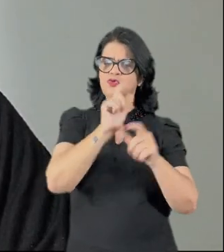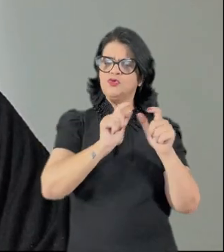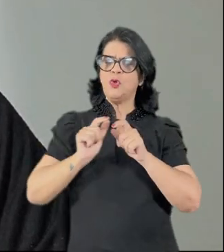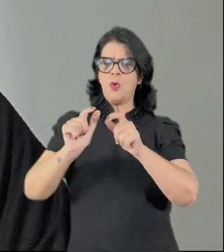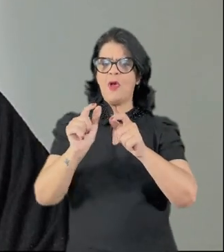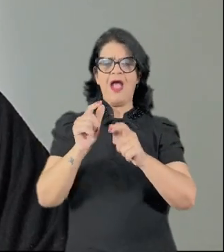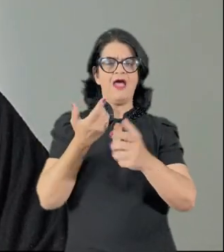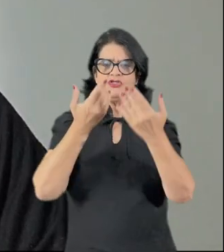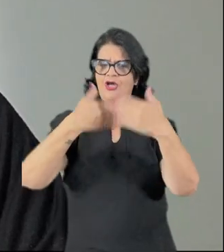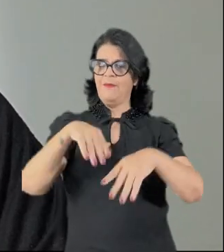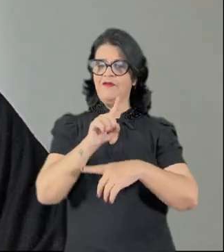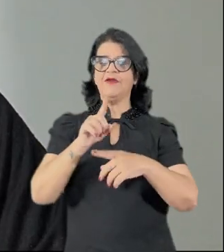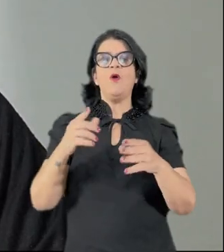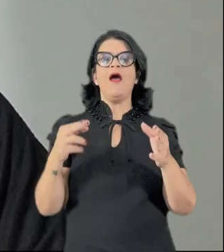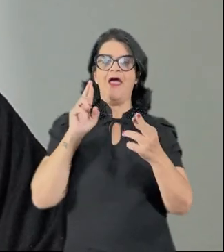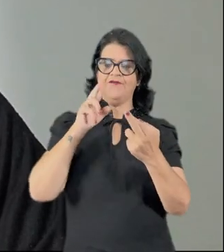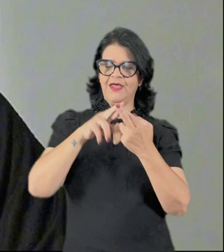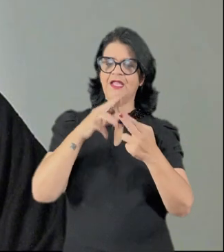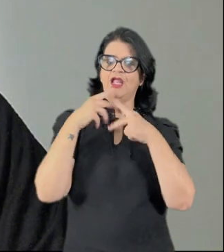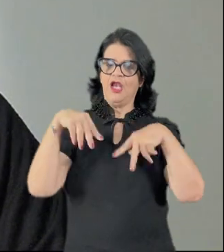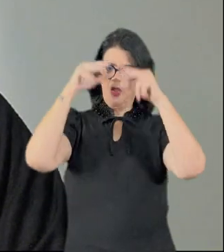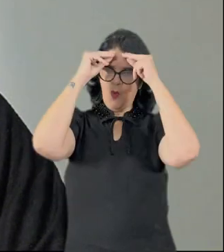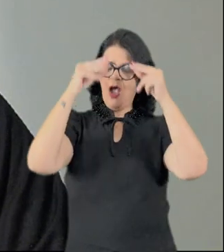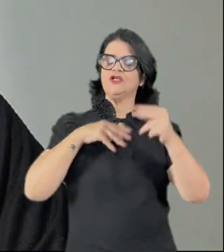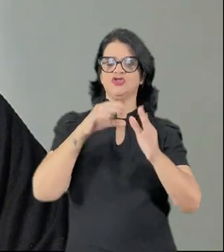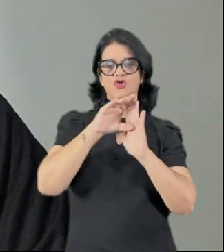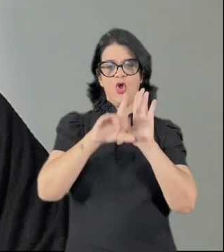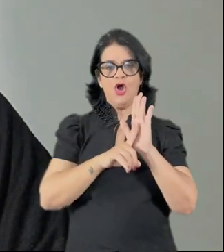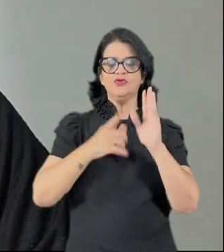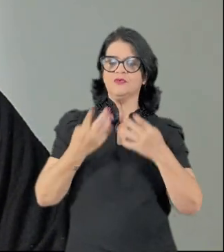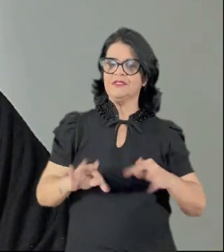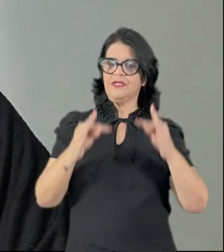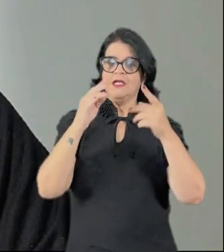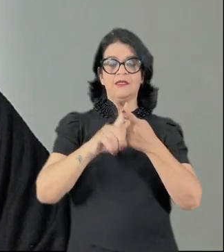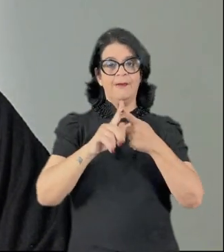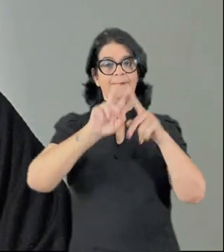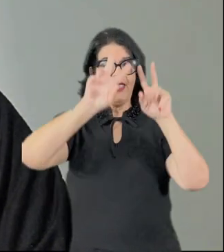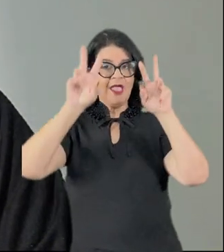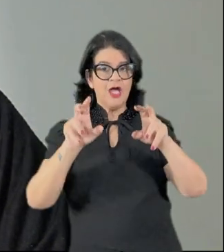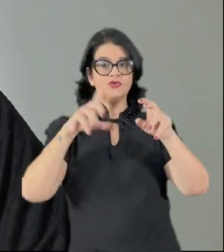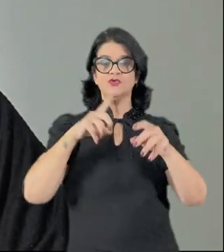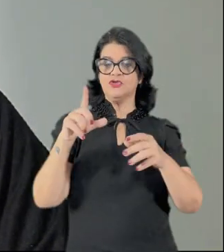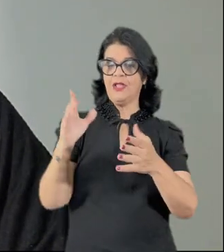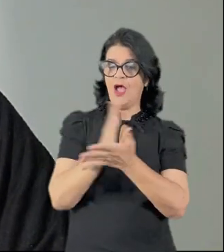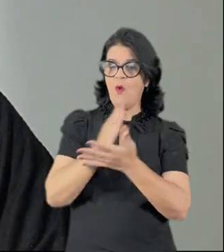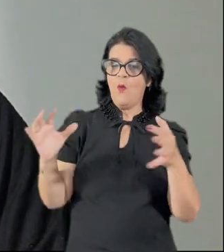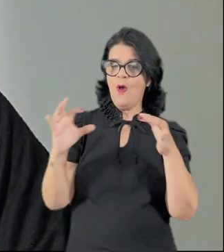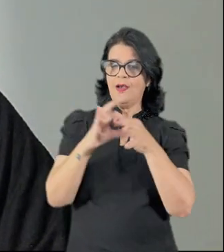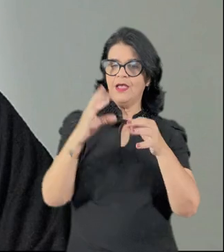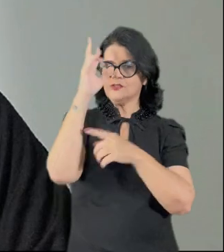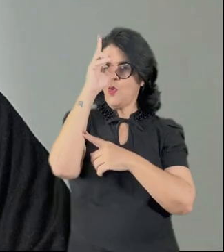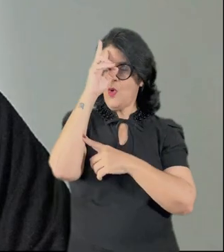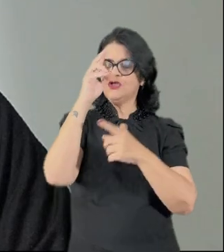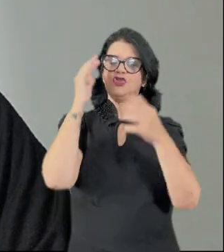na parte referente as linguagens códigos e suas tecnologias incluo de assuntos que têm alguma ligação com a